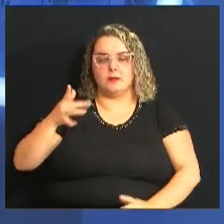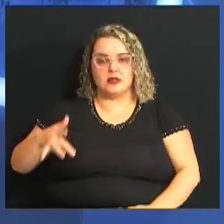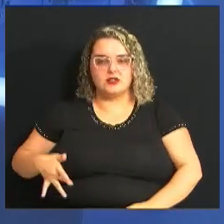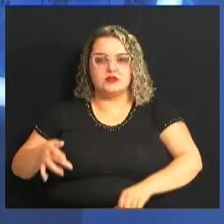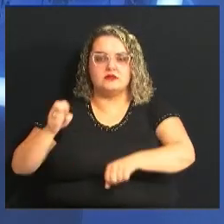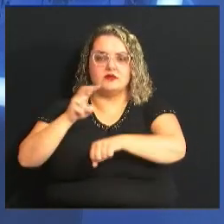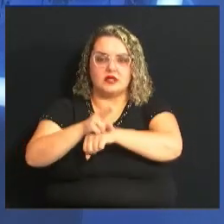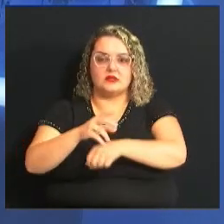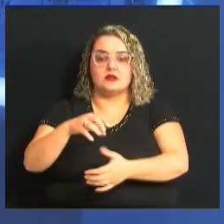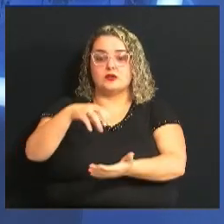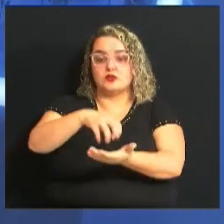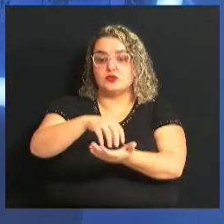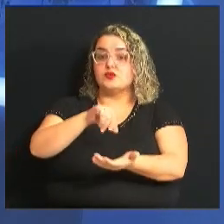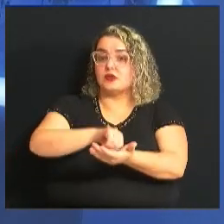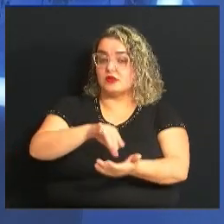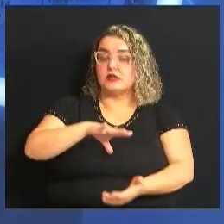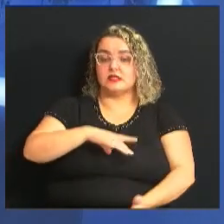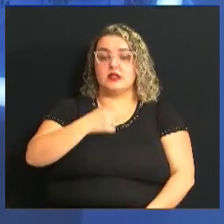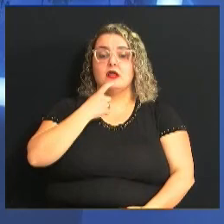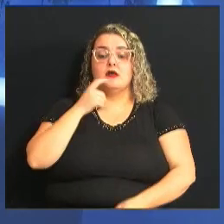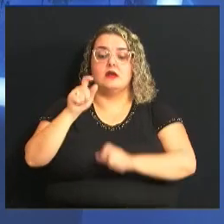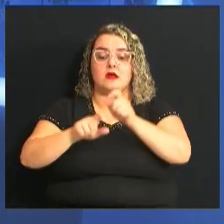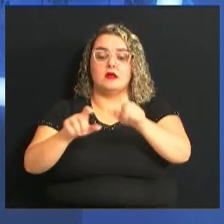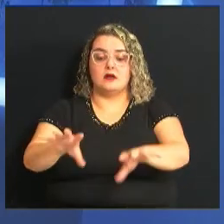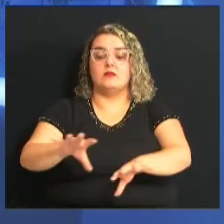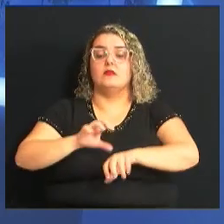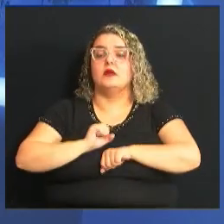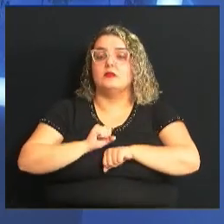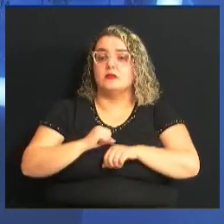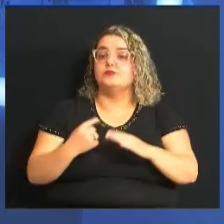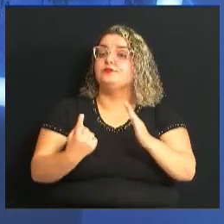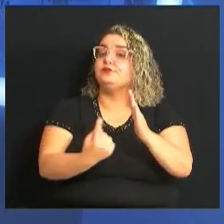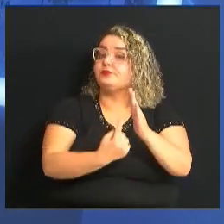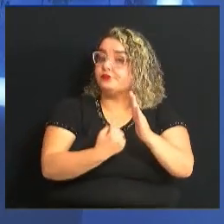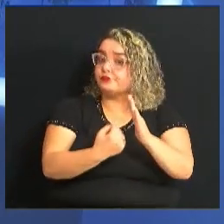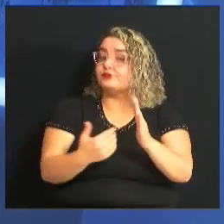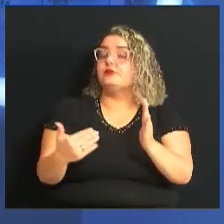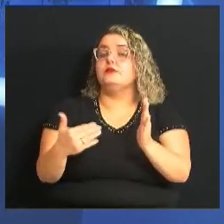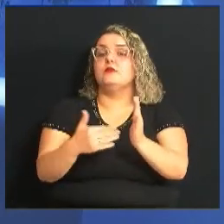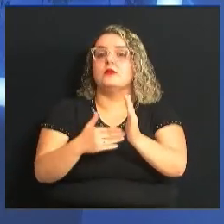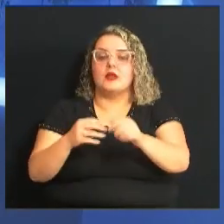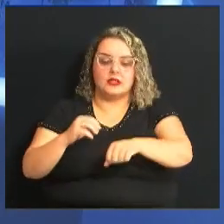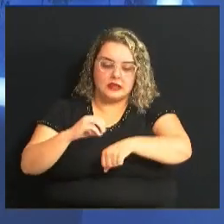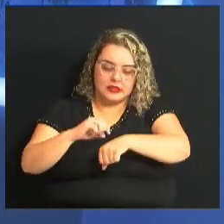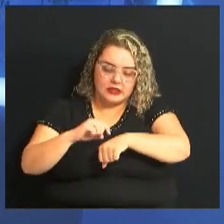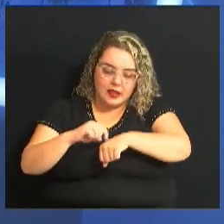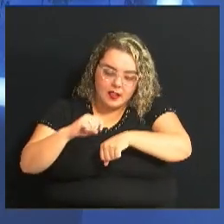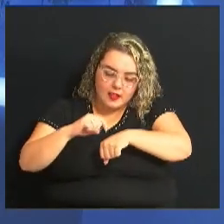pessoas infectadas devem permanecer isoladas até que as casquinhas